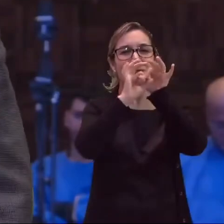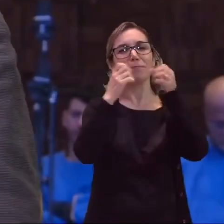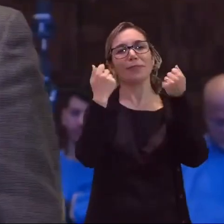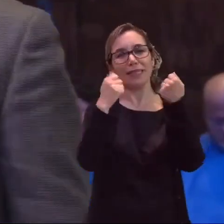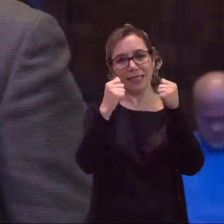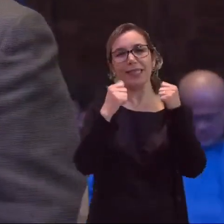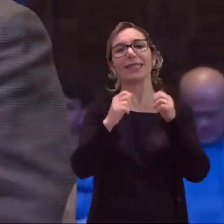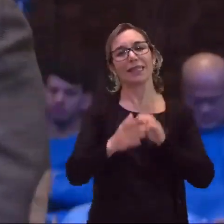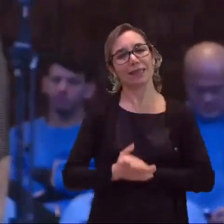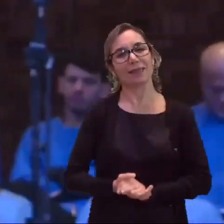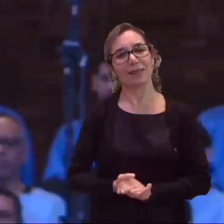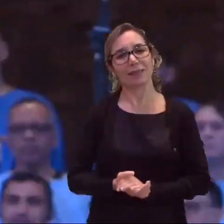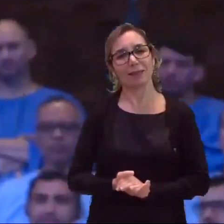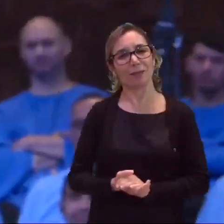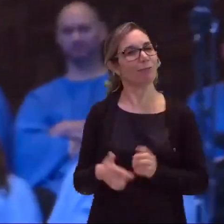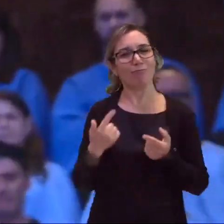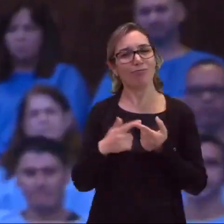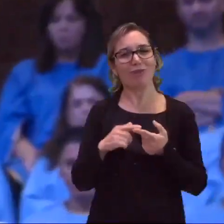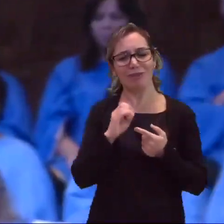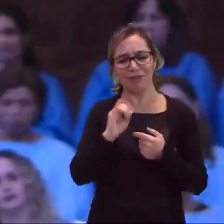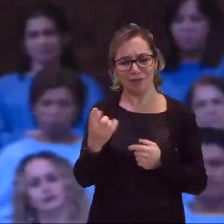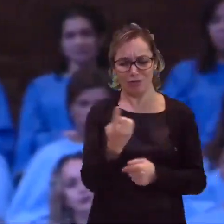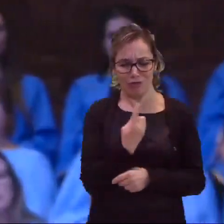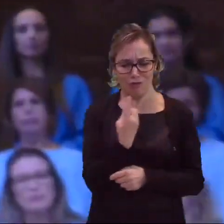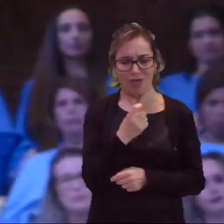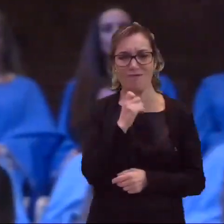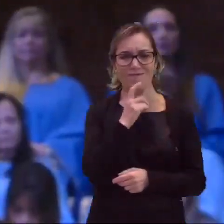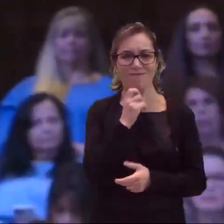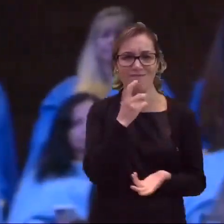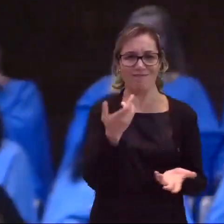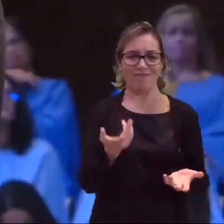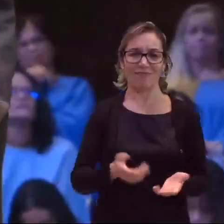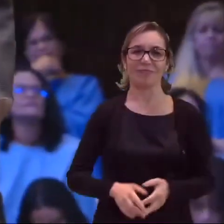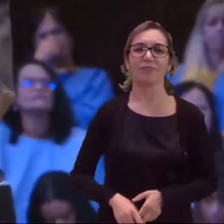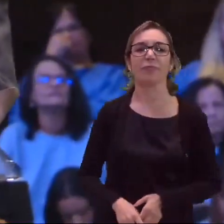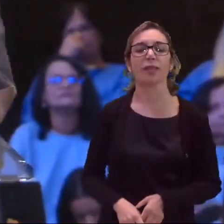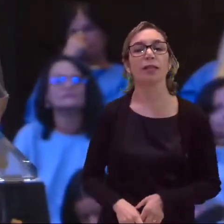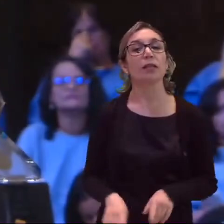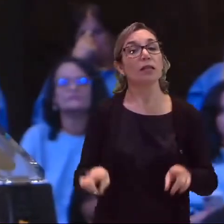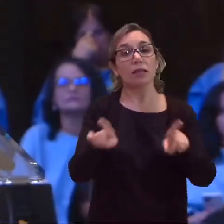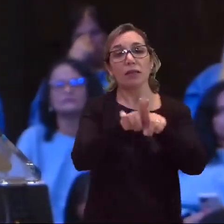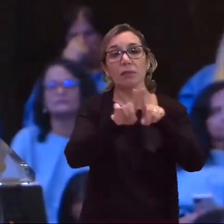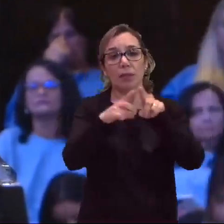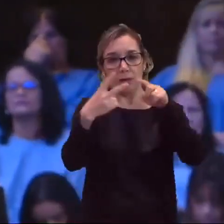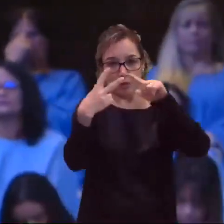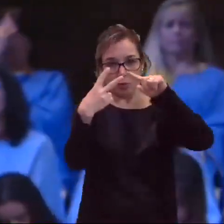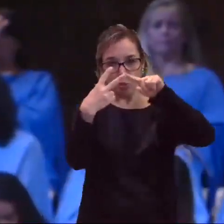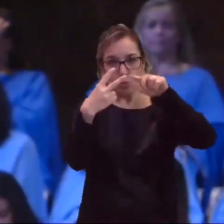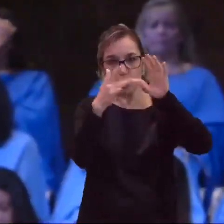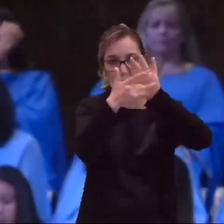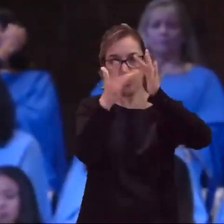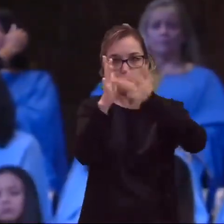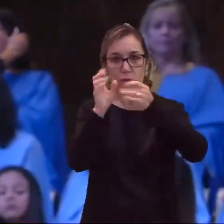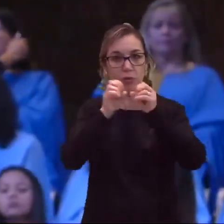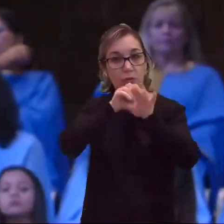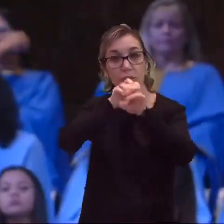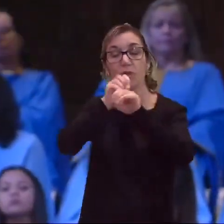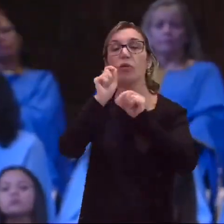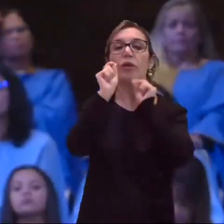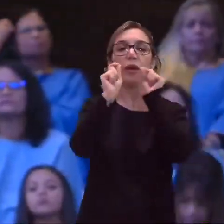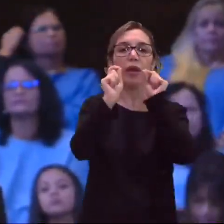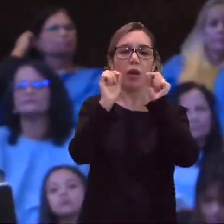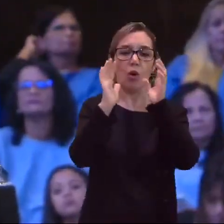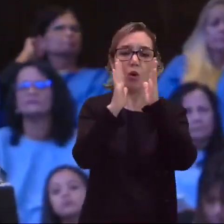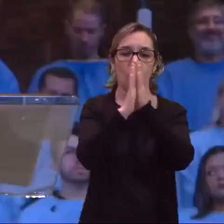com o Senhor Jesus mas Jesus queria ensinar também que a oração não é apenas um ato de